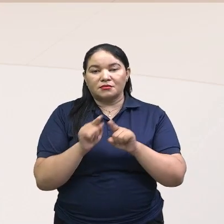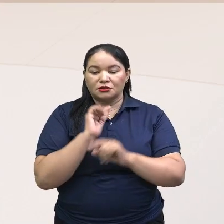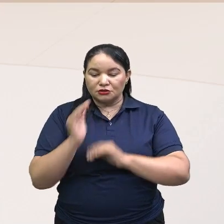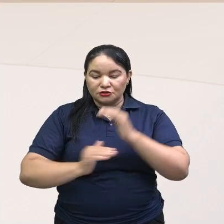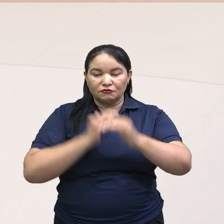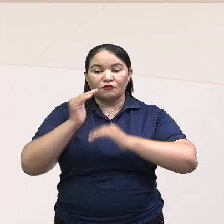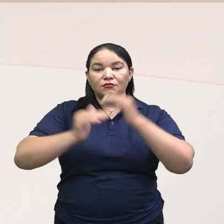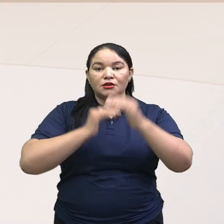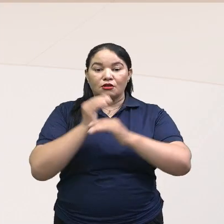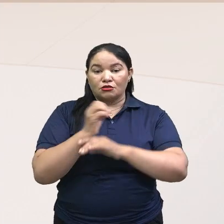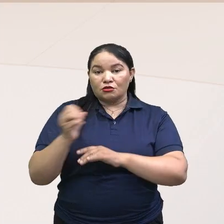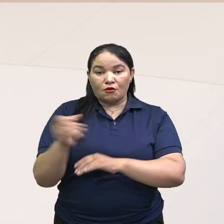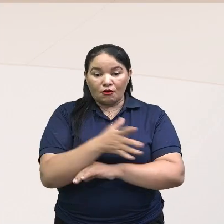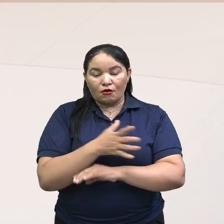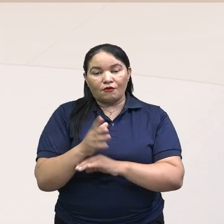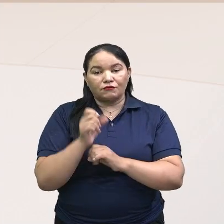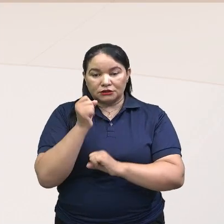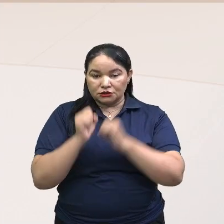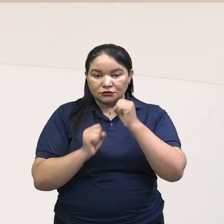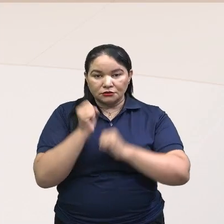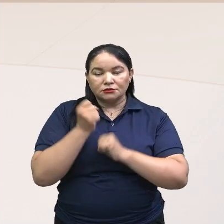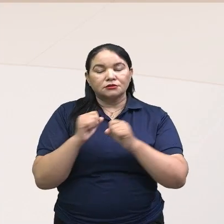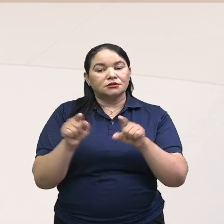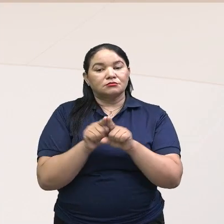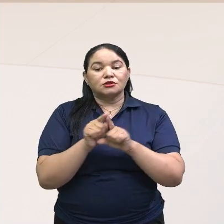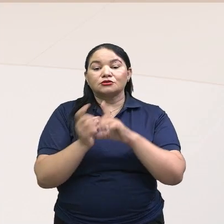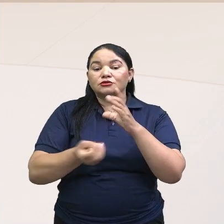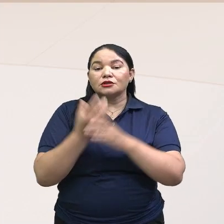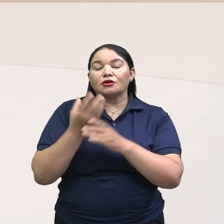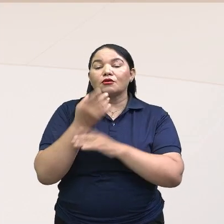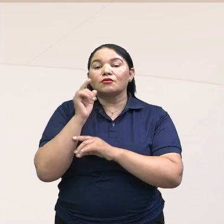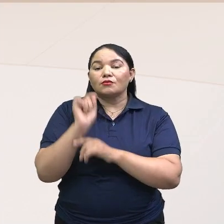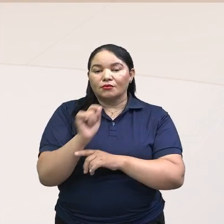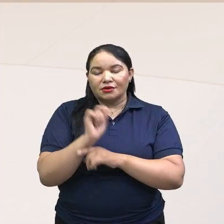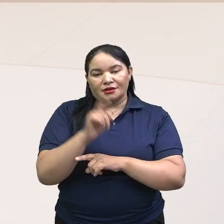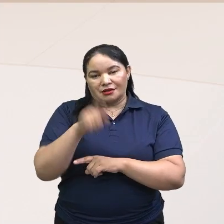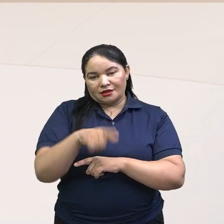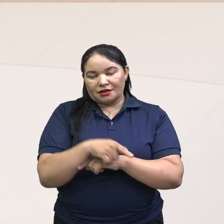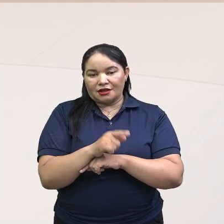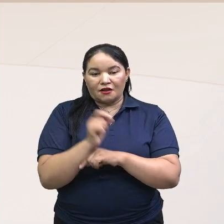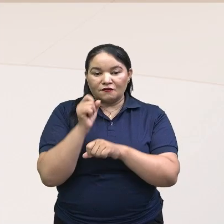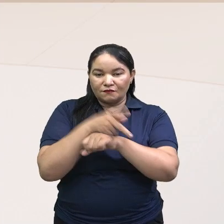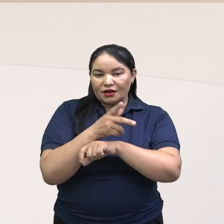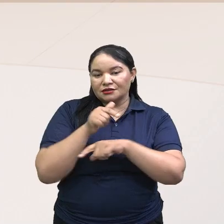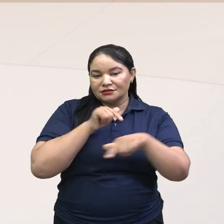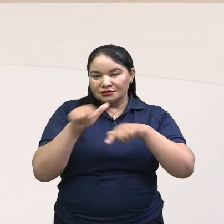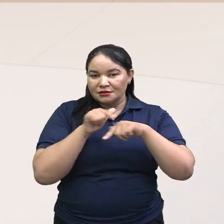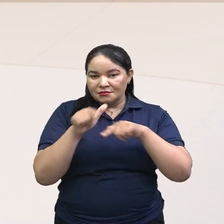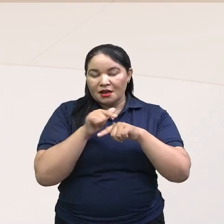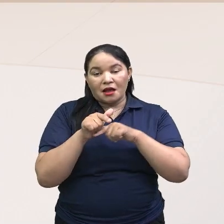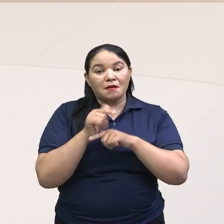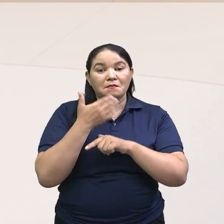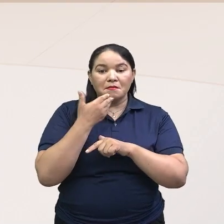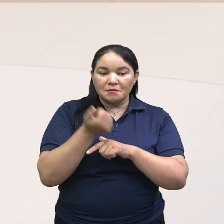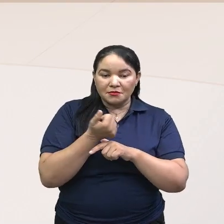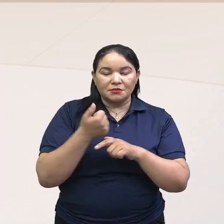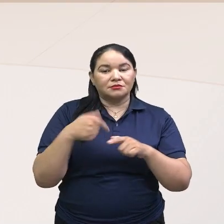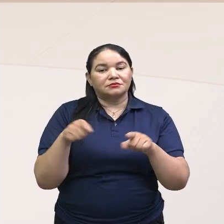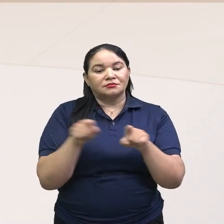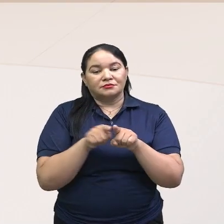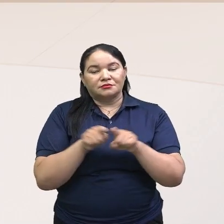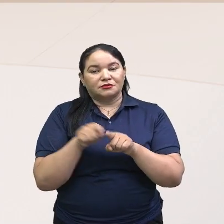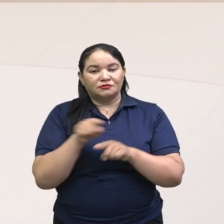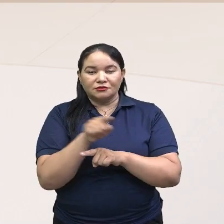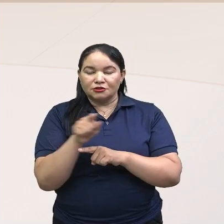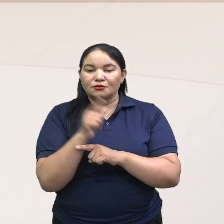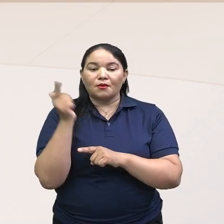desenvolvimento de novas indústrias, isso vai gerar o quê? Vai gerar empregos melhores, né? E